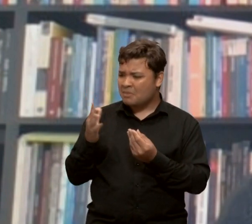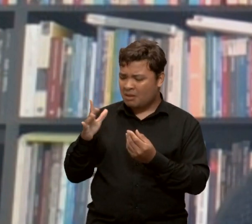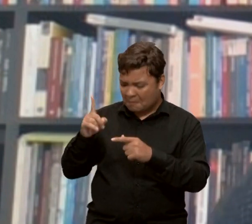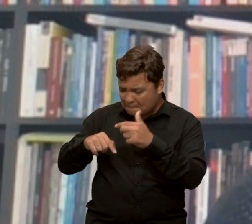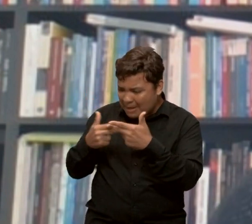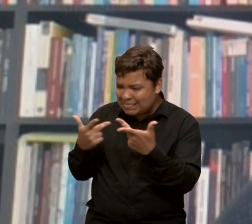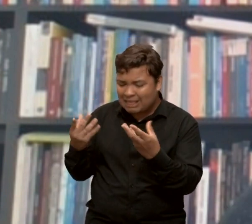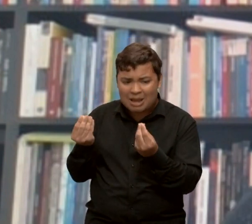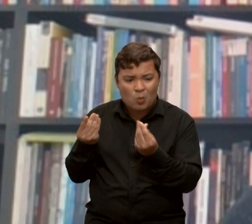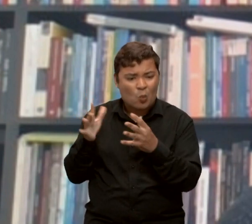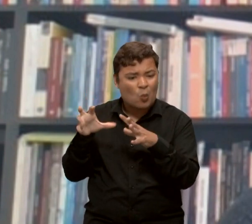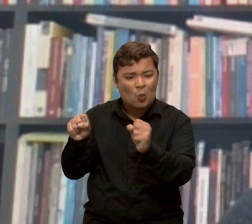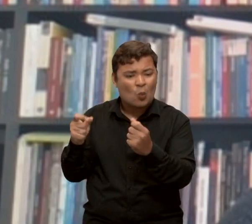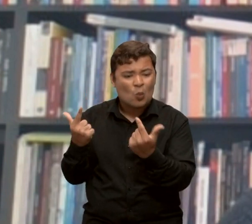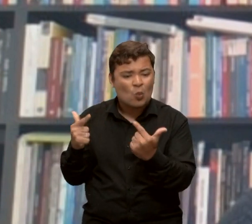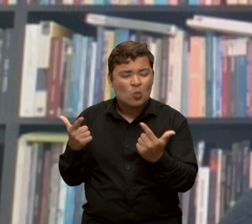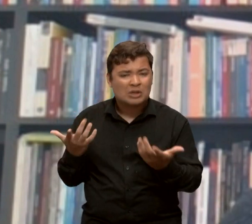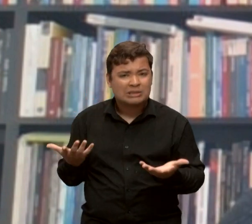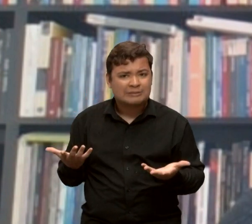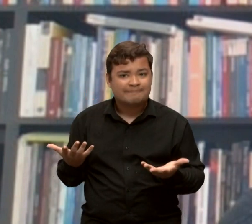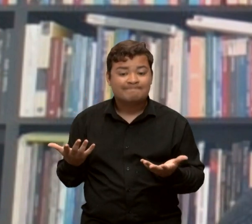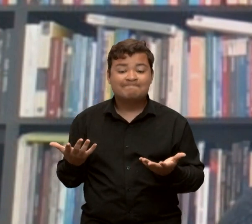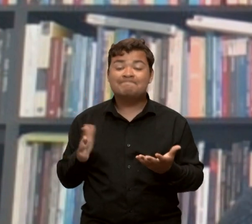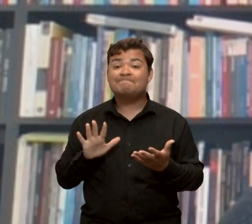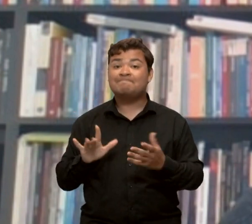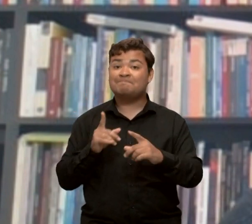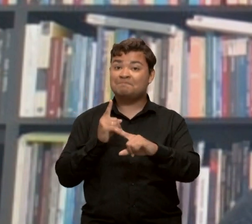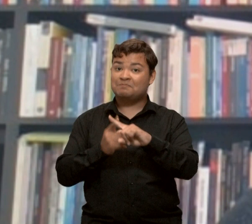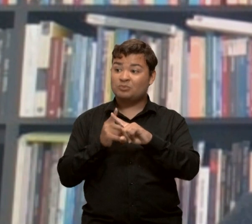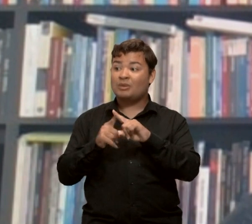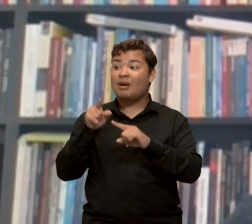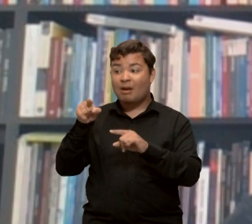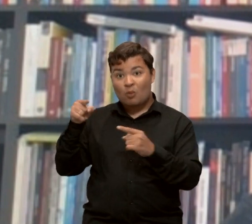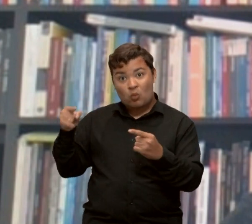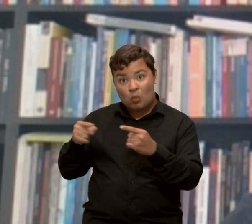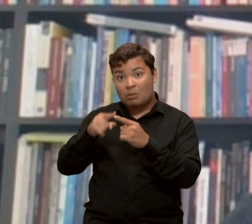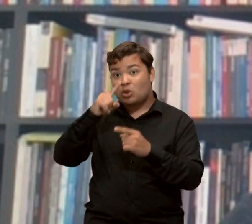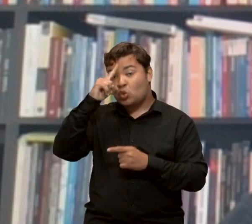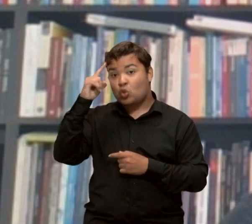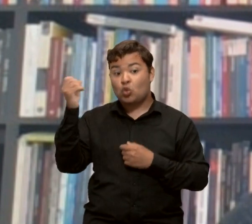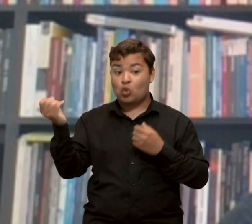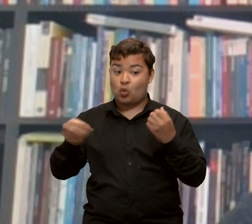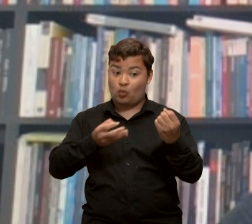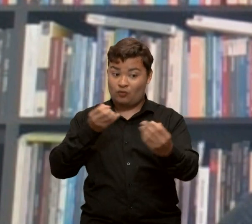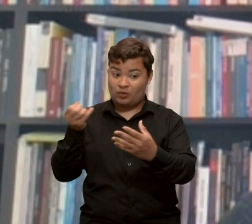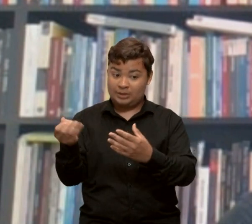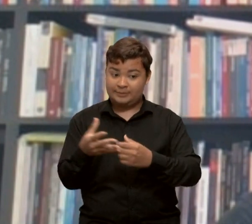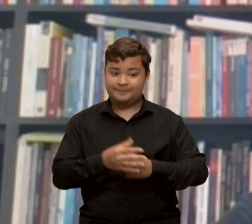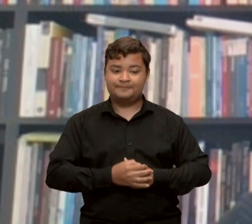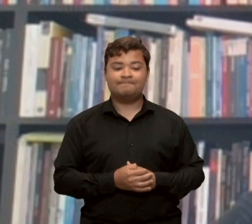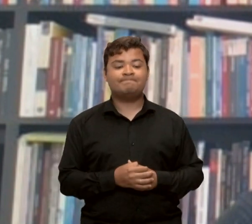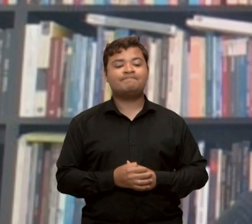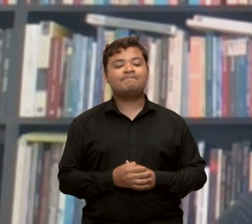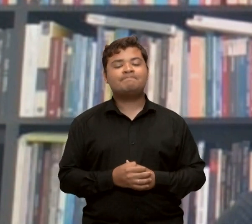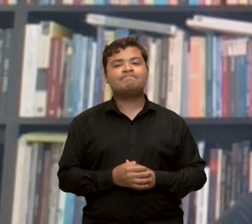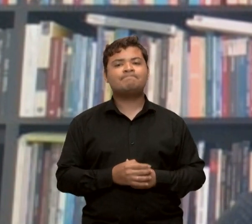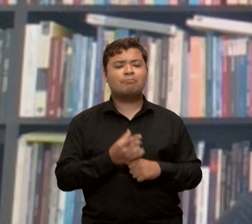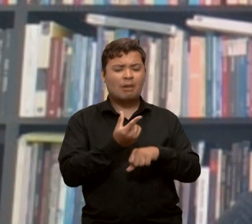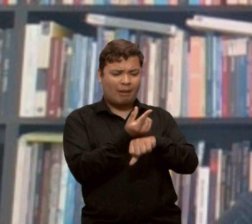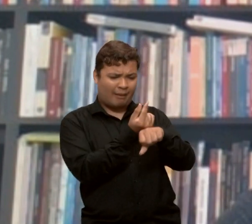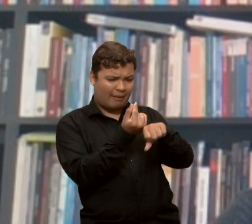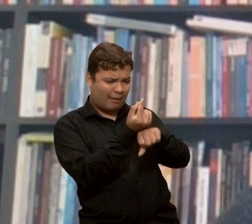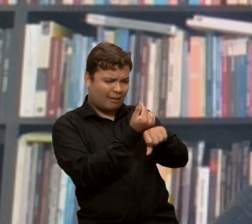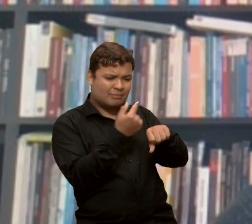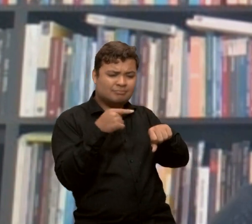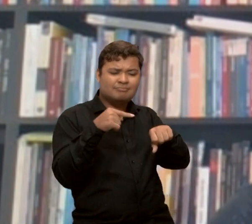é o Facebook em si? Mas é devido à questão da inovação, né? Então, o capitalismo, ele funciona mais, não